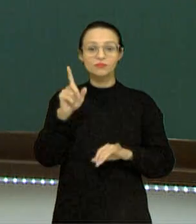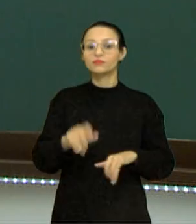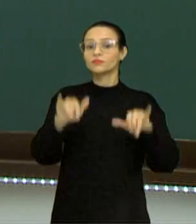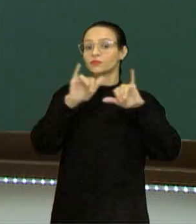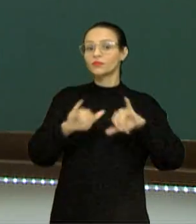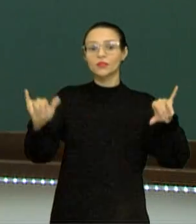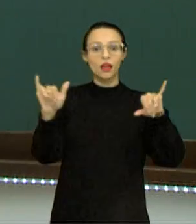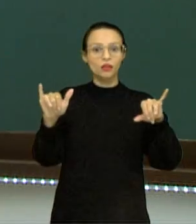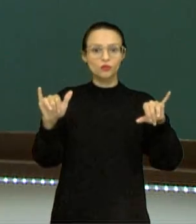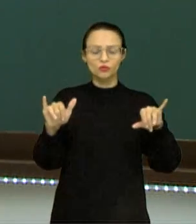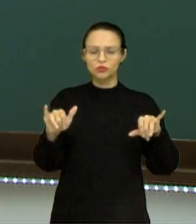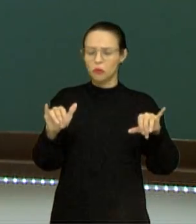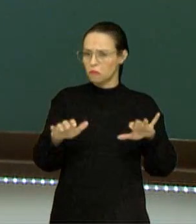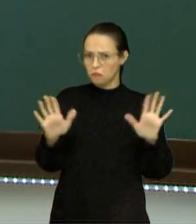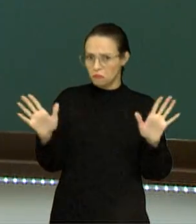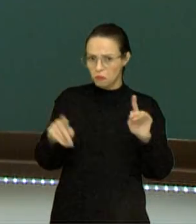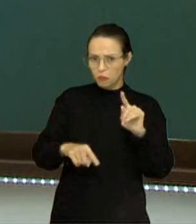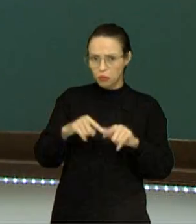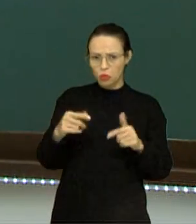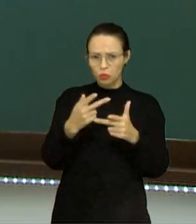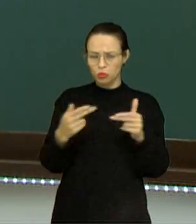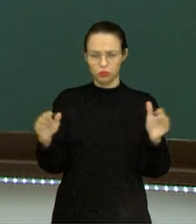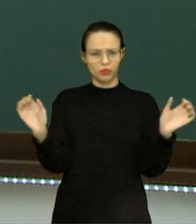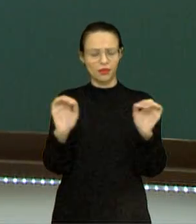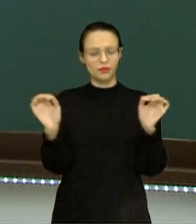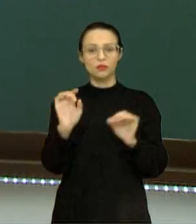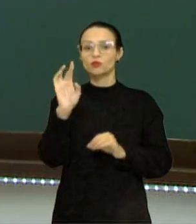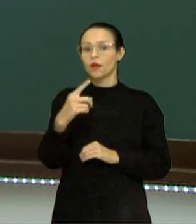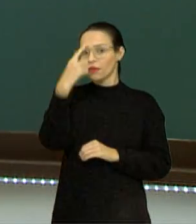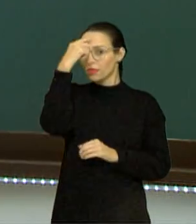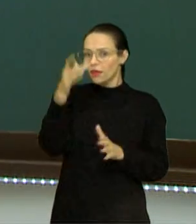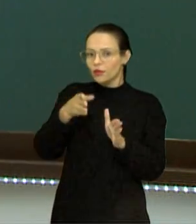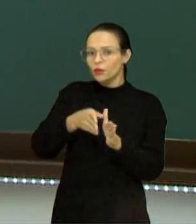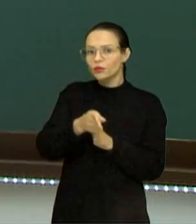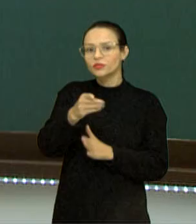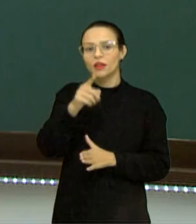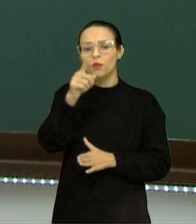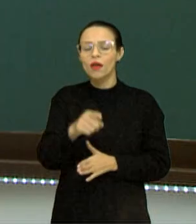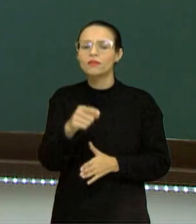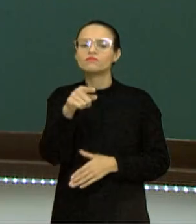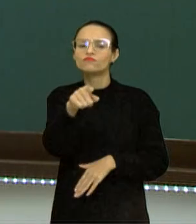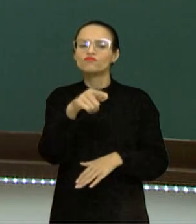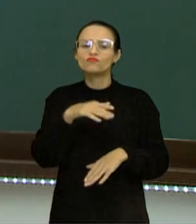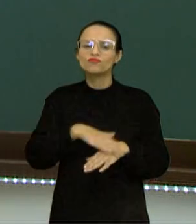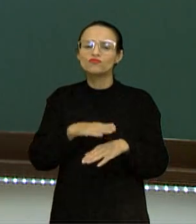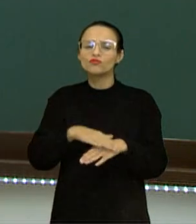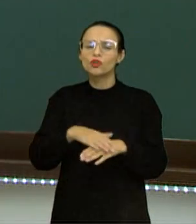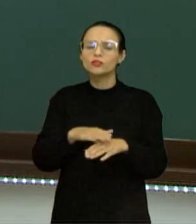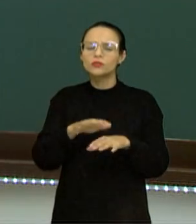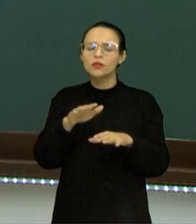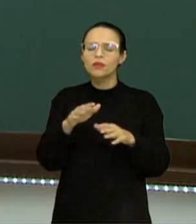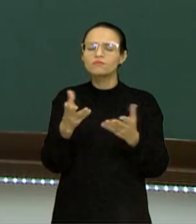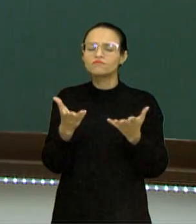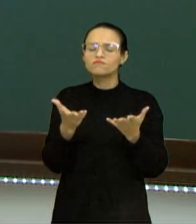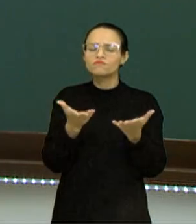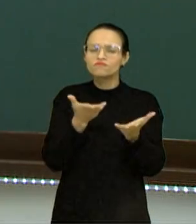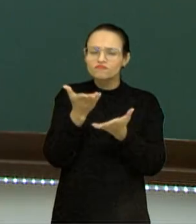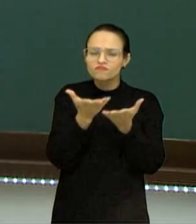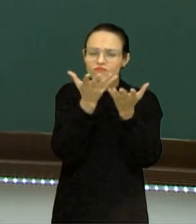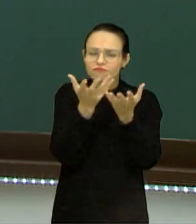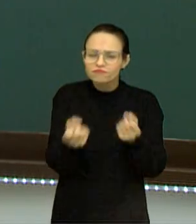que ele não promove um produto, e sim uma ideia. Então o seu leitor é convidado, é persuadido a